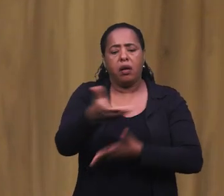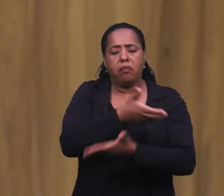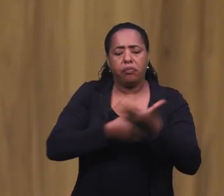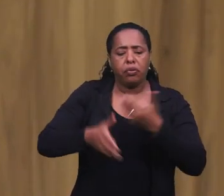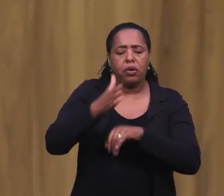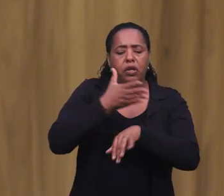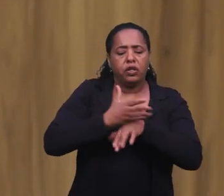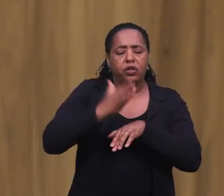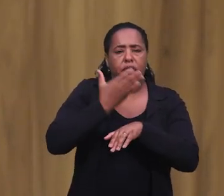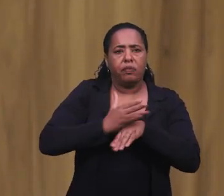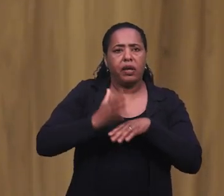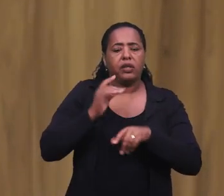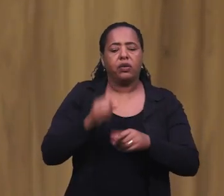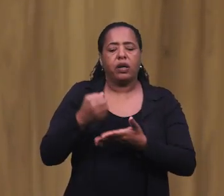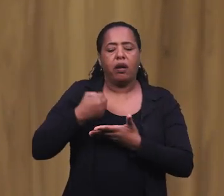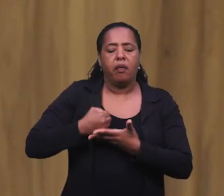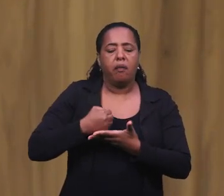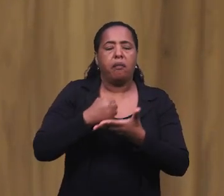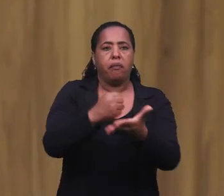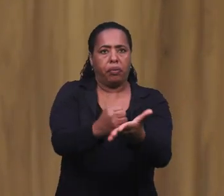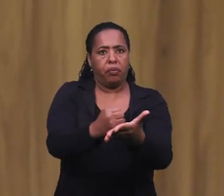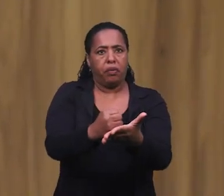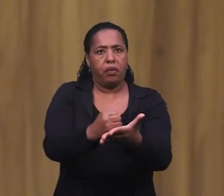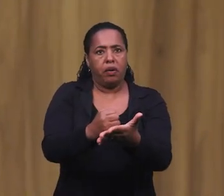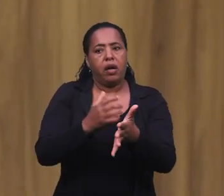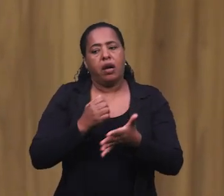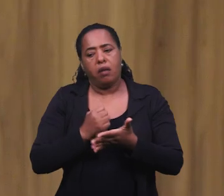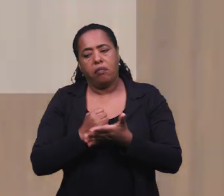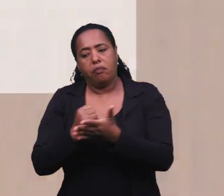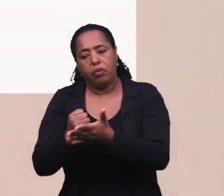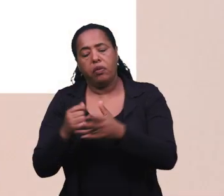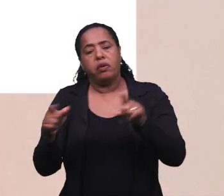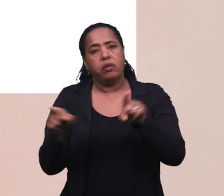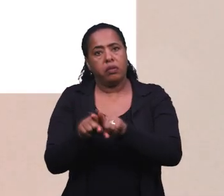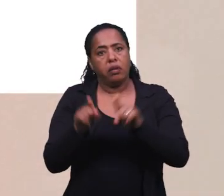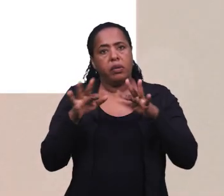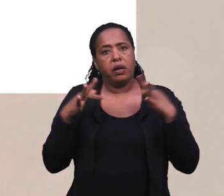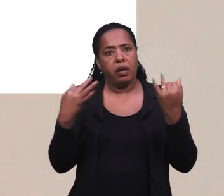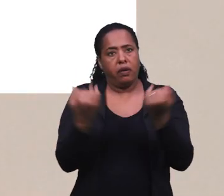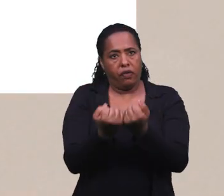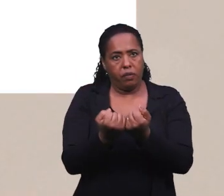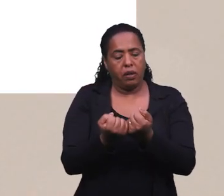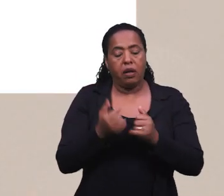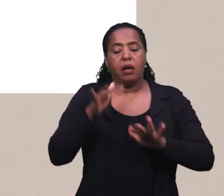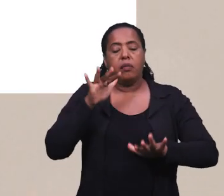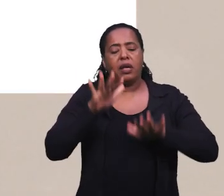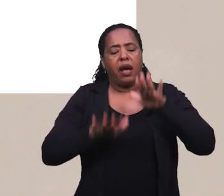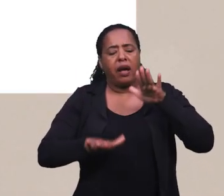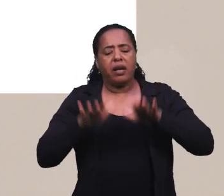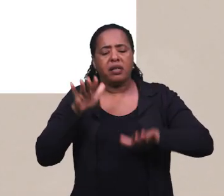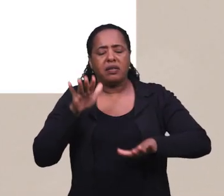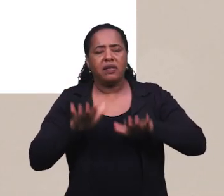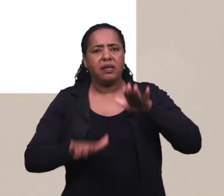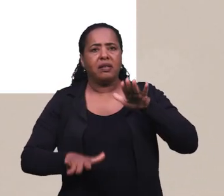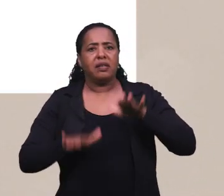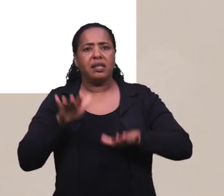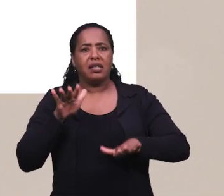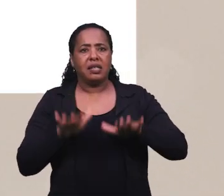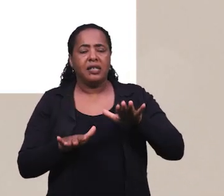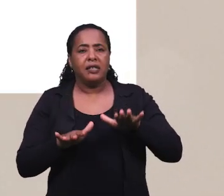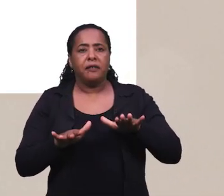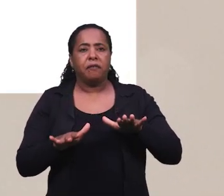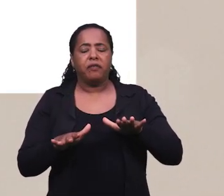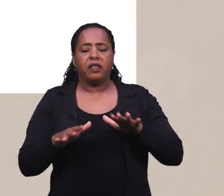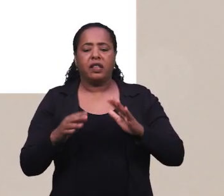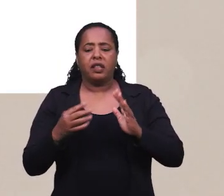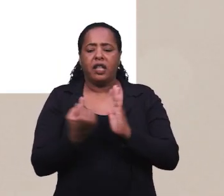Abel, posso ler aqui? Claro. Gálatas 6,10 fala bem assim, então, enquanto temos tempo,